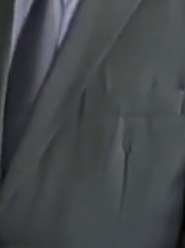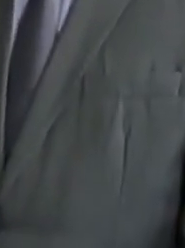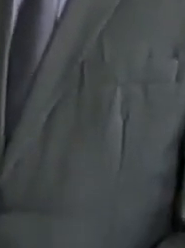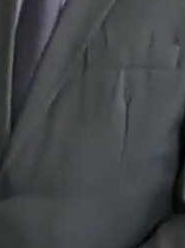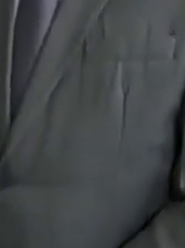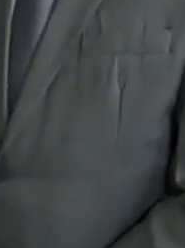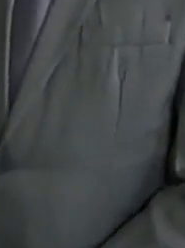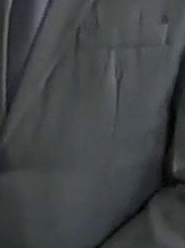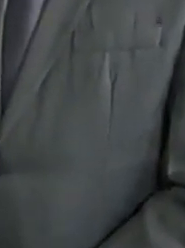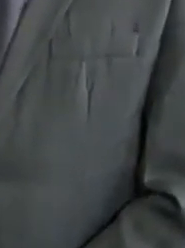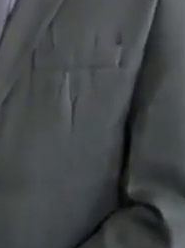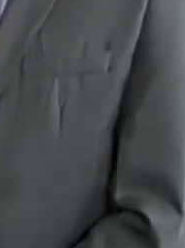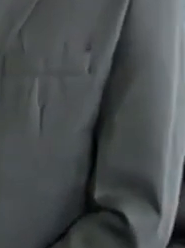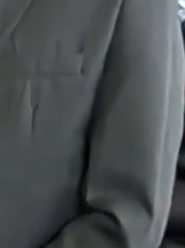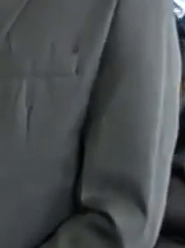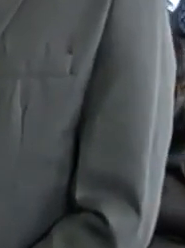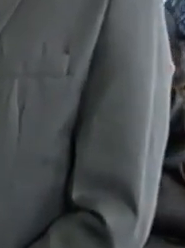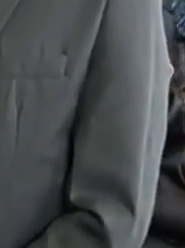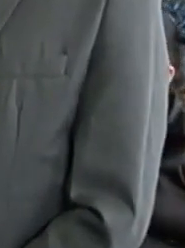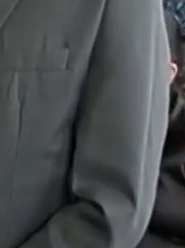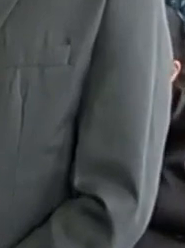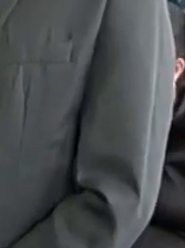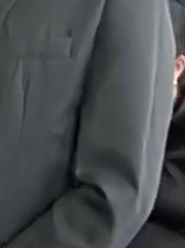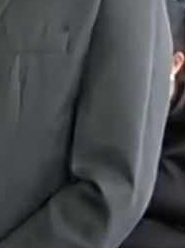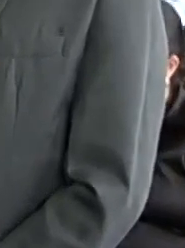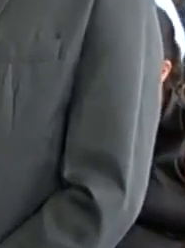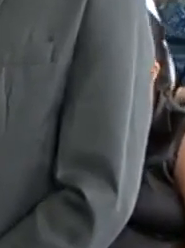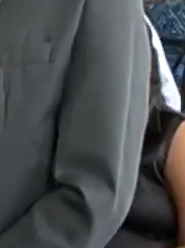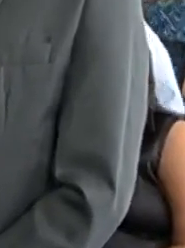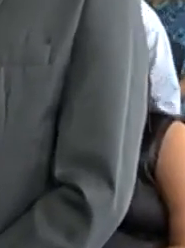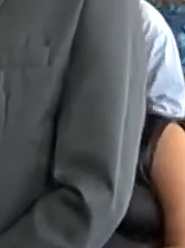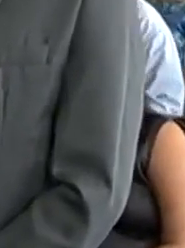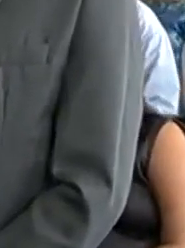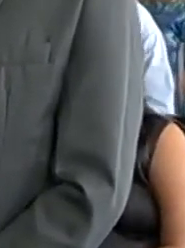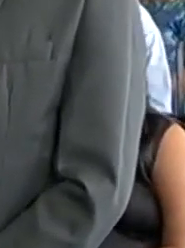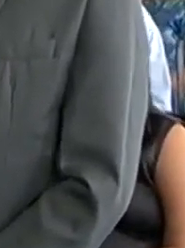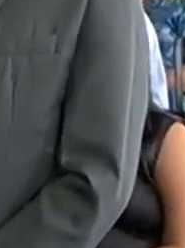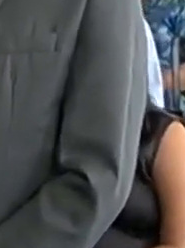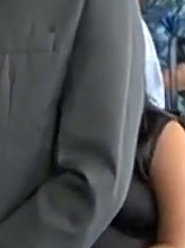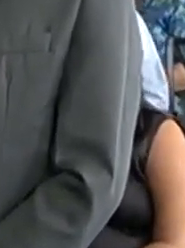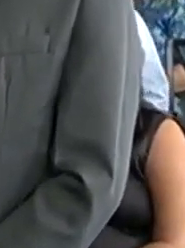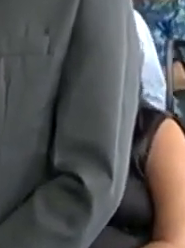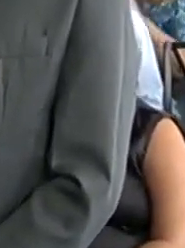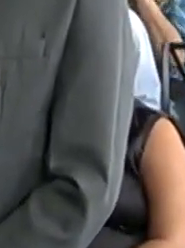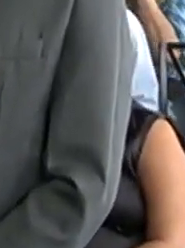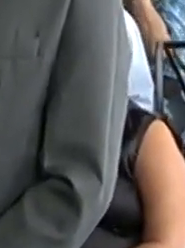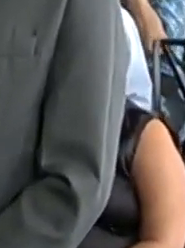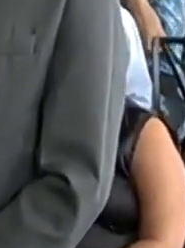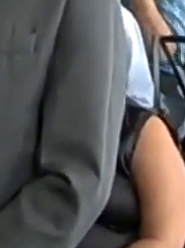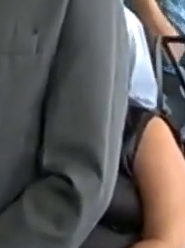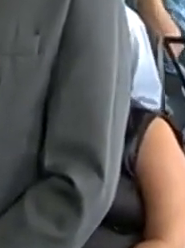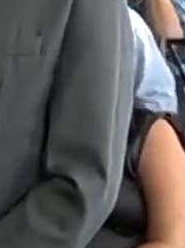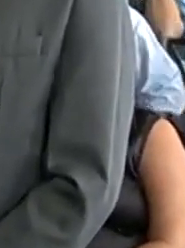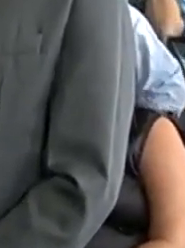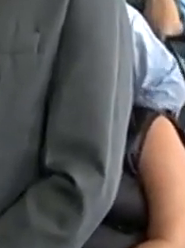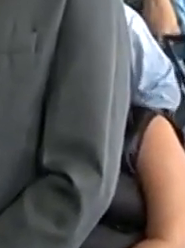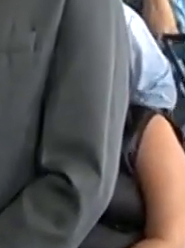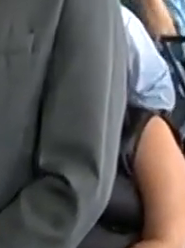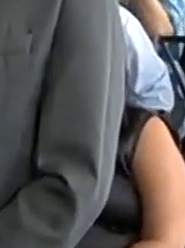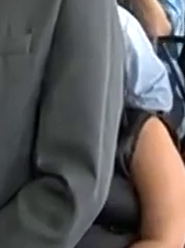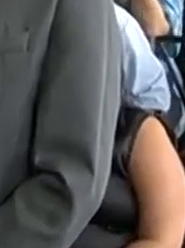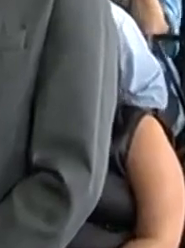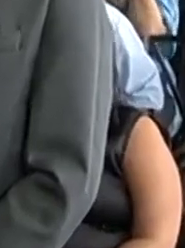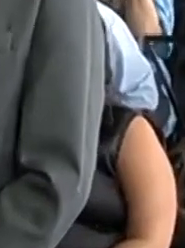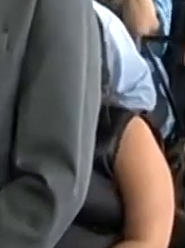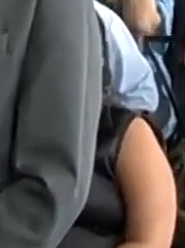da Câmara de Pirapora, no norte do estado. Expectativa em relação aos novos deputados e também ao novo governo do